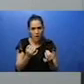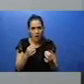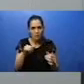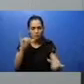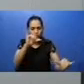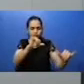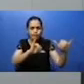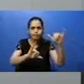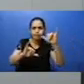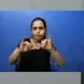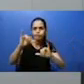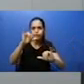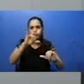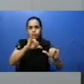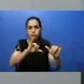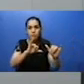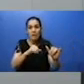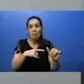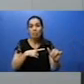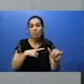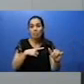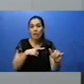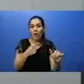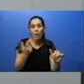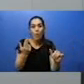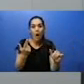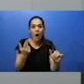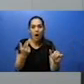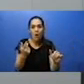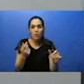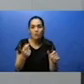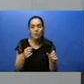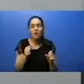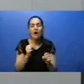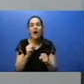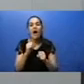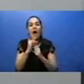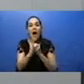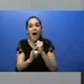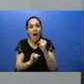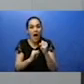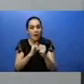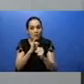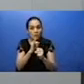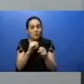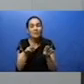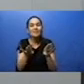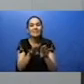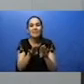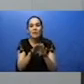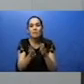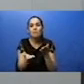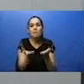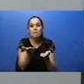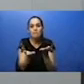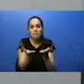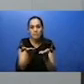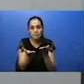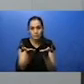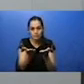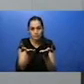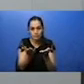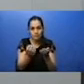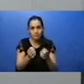eles precisam ter as mesmas quantidades em átomos e em gramas também. Então, a quantidade que eu terei